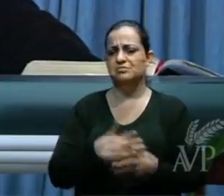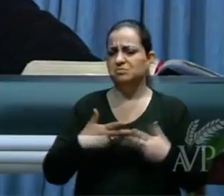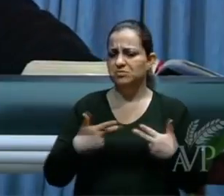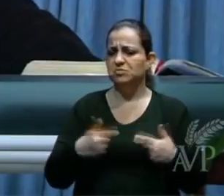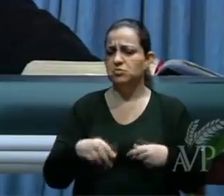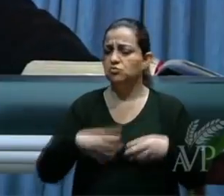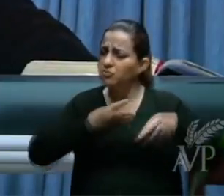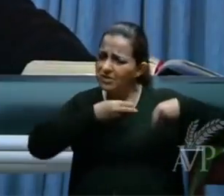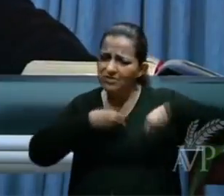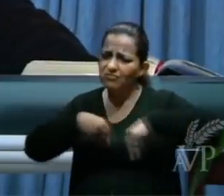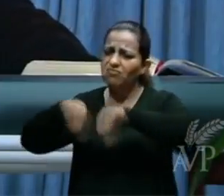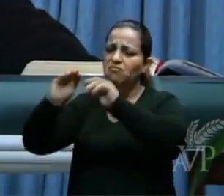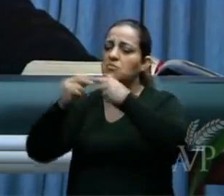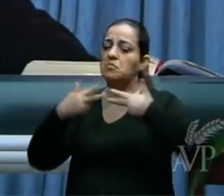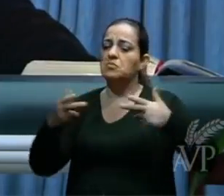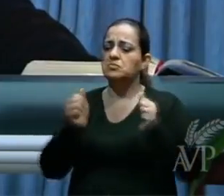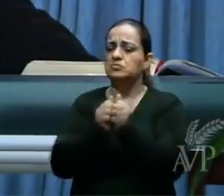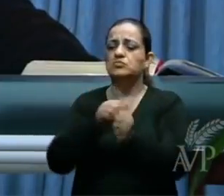levar a nada daqui